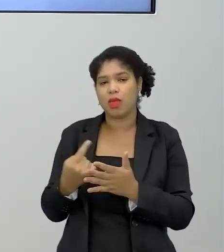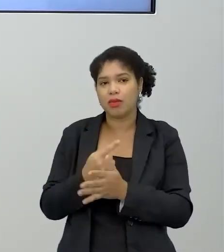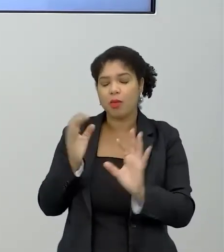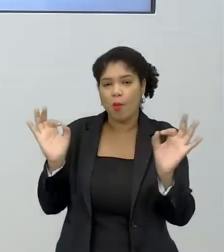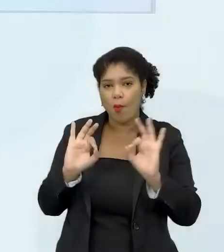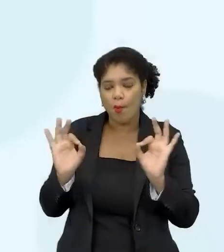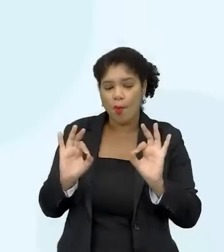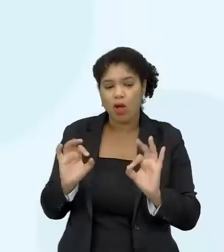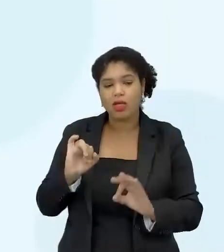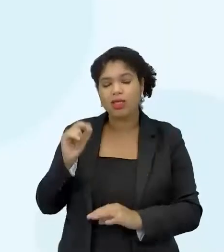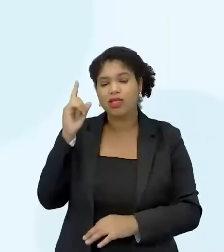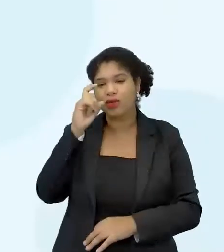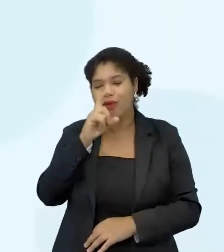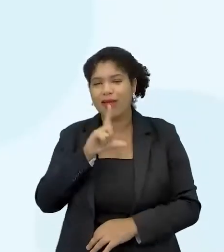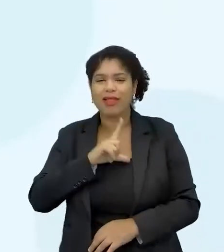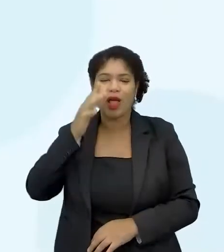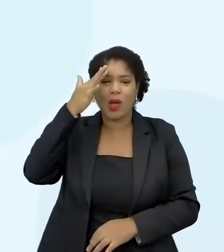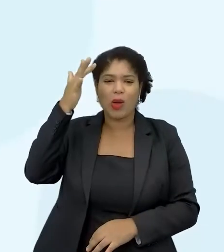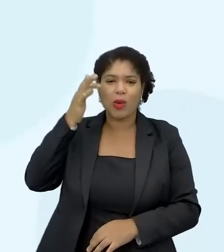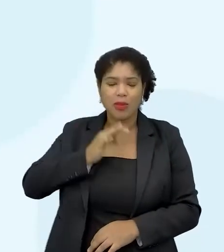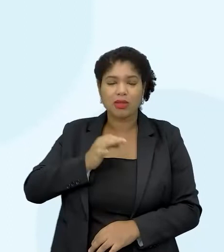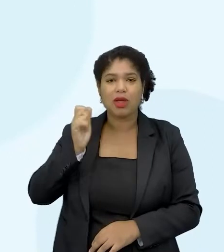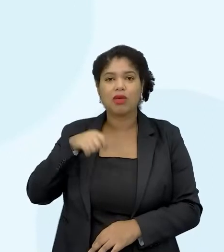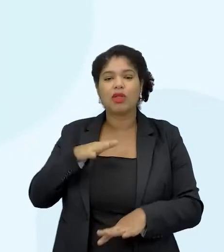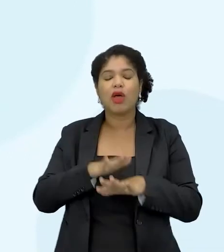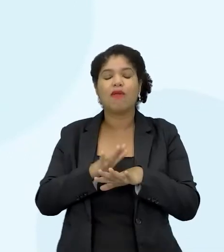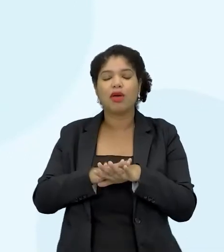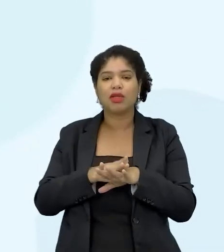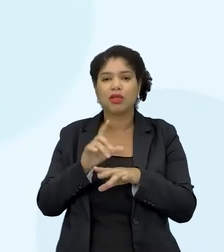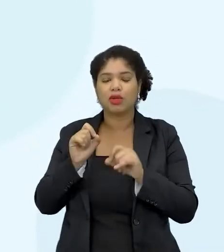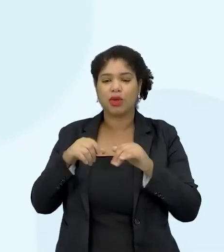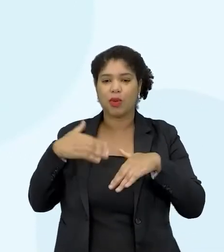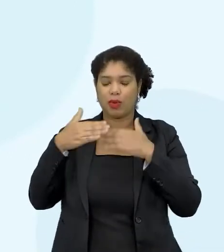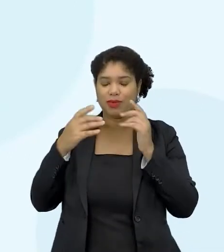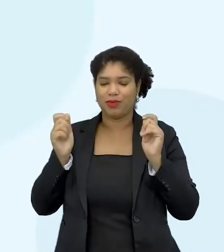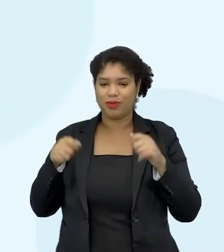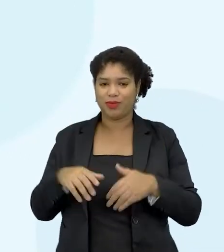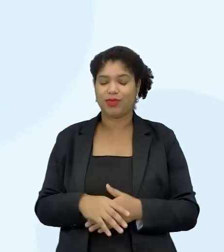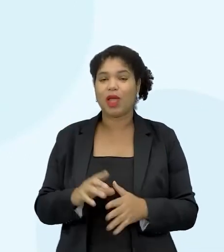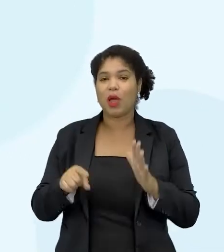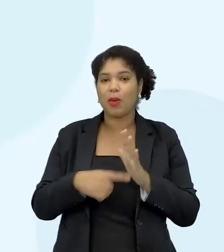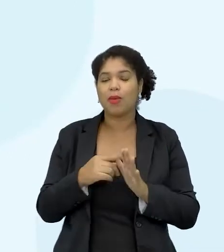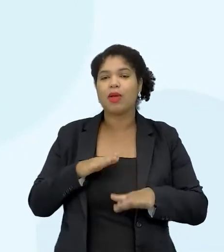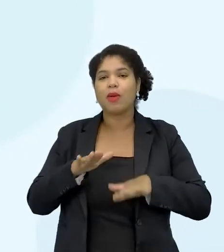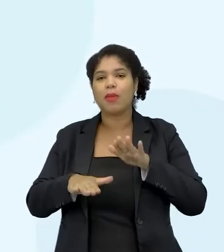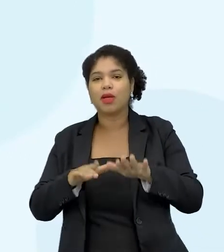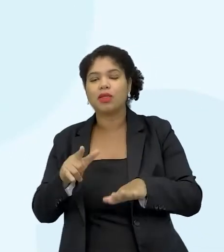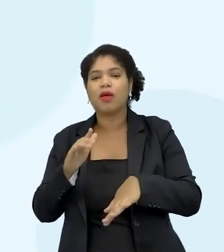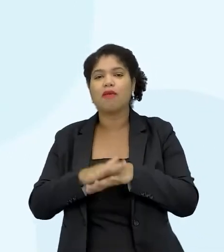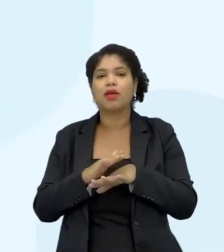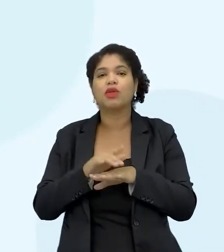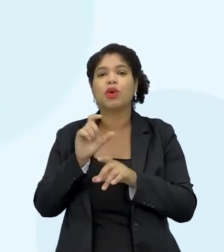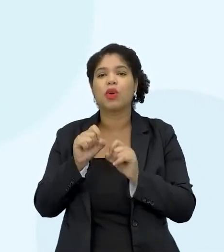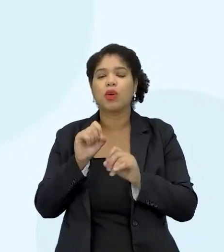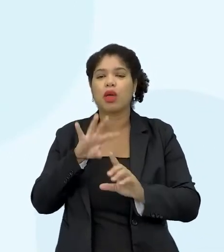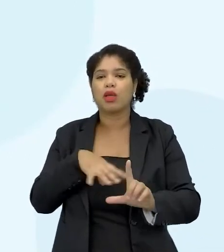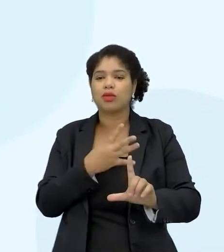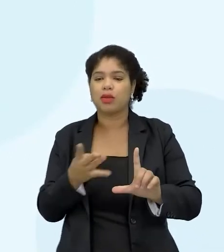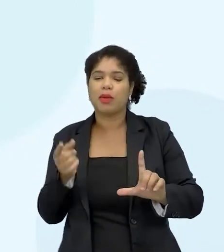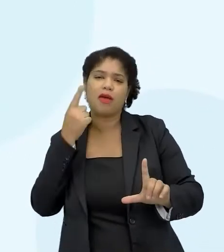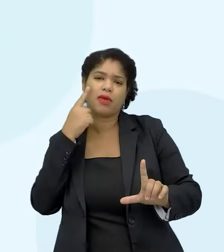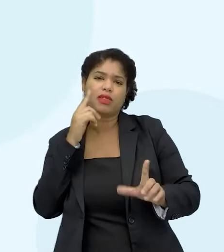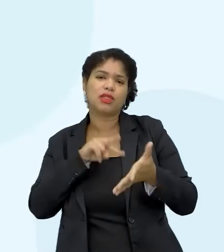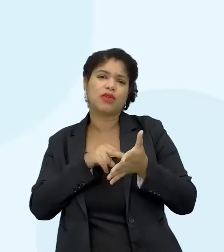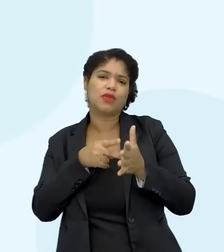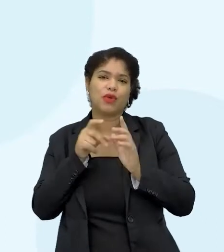se você tem essa dificuldade de entendimento, nós vamos fazer esse procedimento. Primeiro passo, a gente tenta construir uma tabela para ver o que